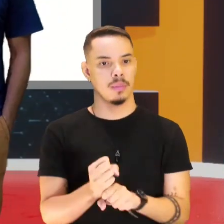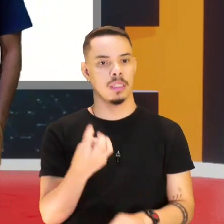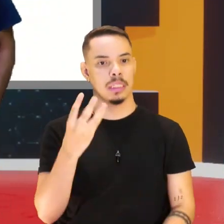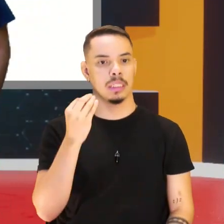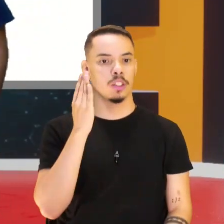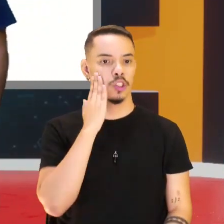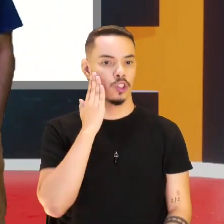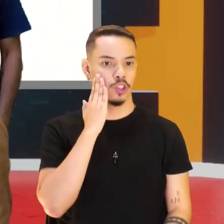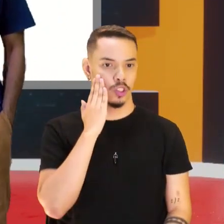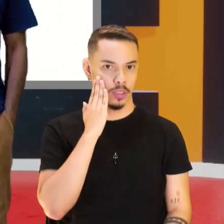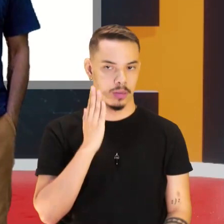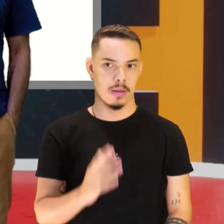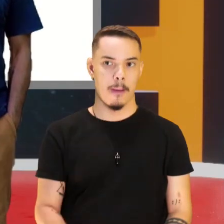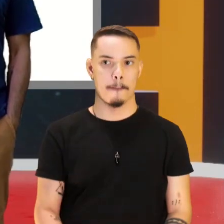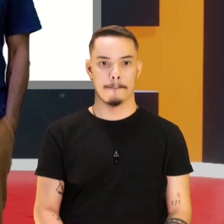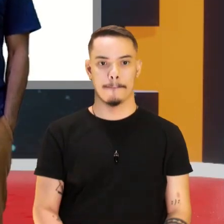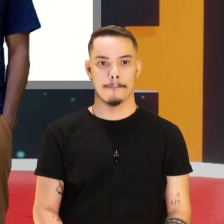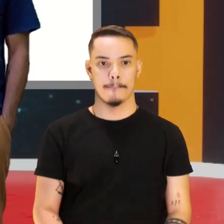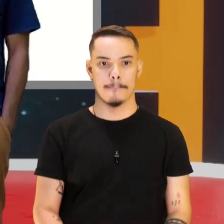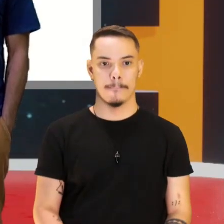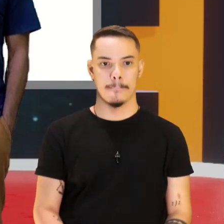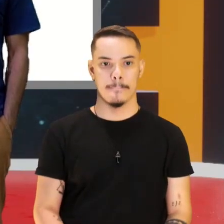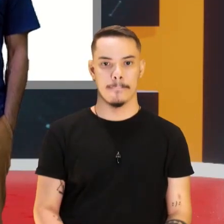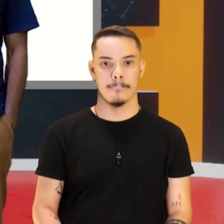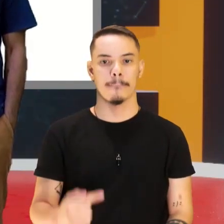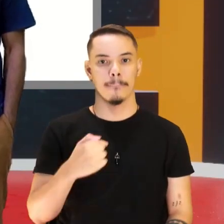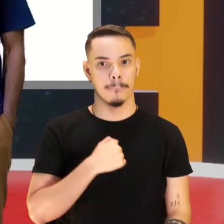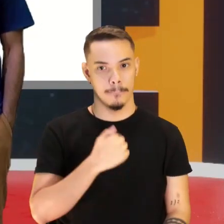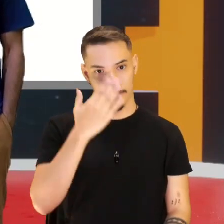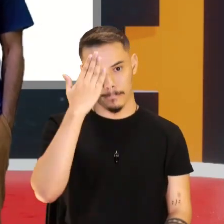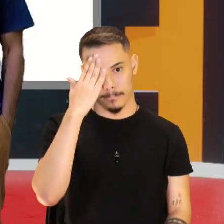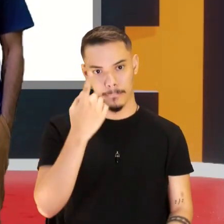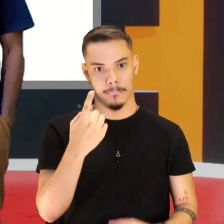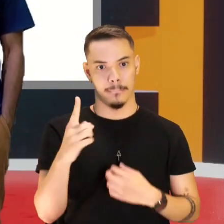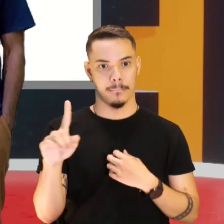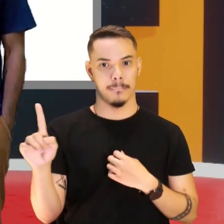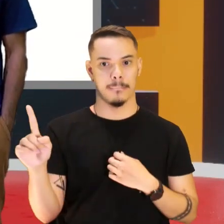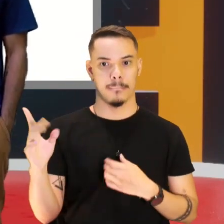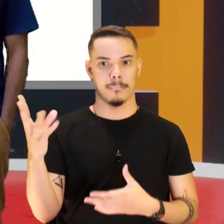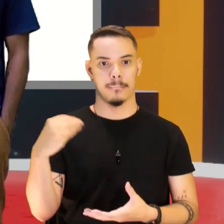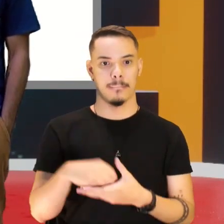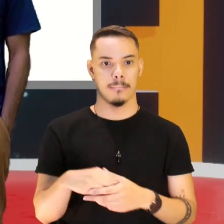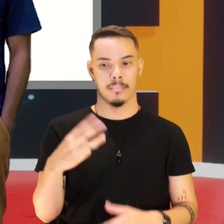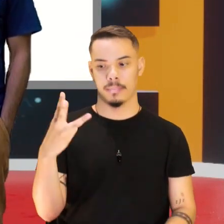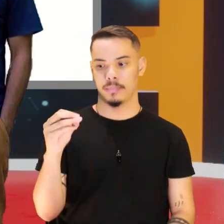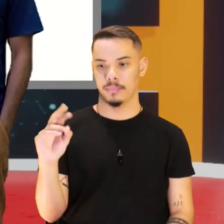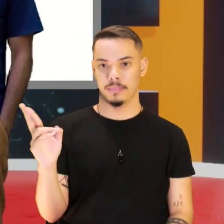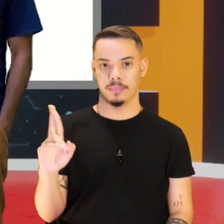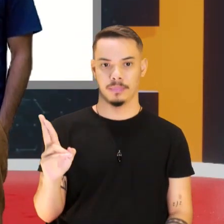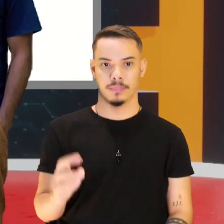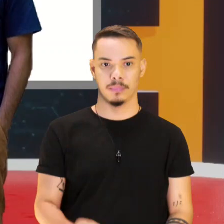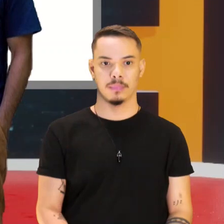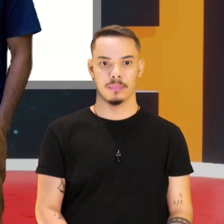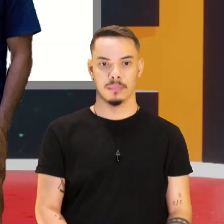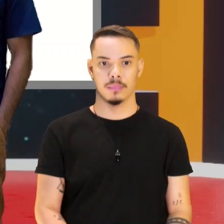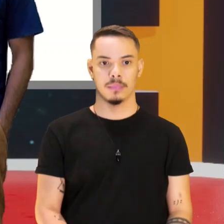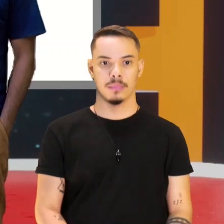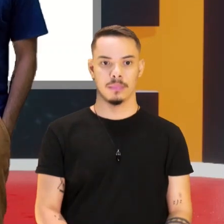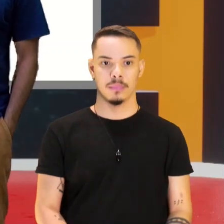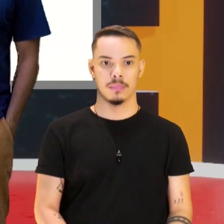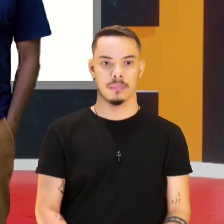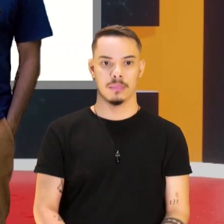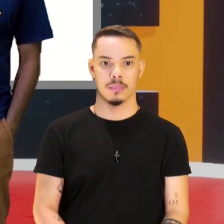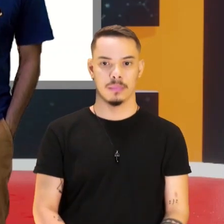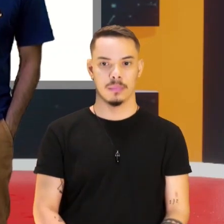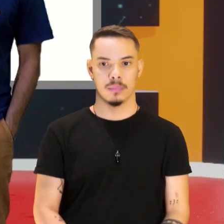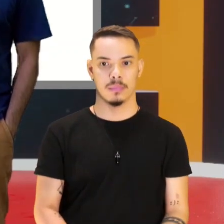falando matematicamente, né? Um mês de 30 dias, eu sei que no último dia ele guardou R$30. Porque no primeiro 1, no segundo 2, no terceiro 3,